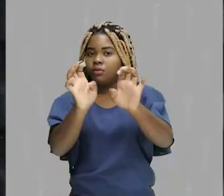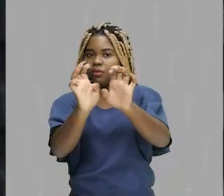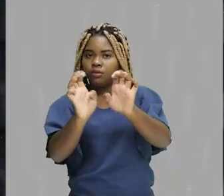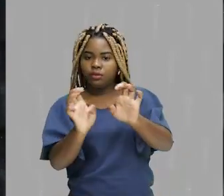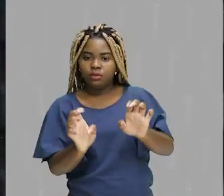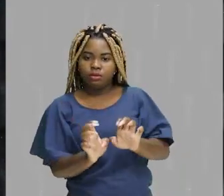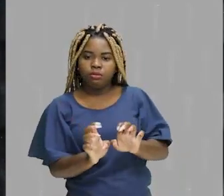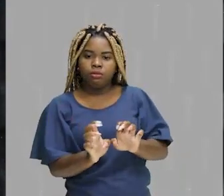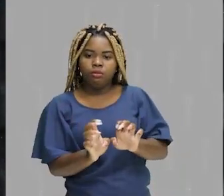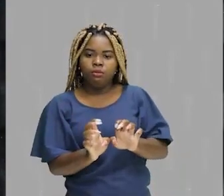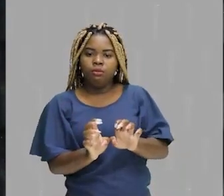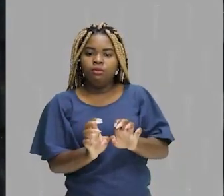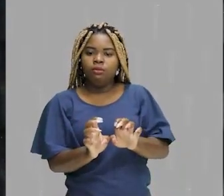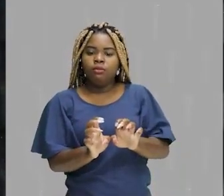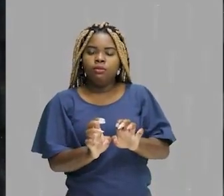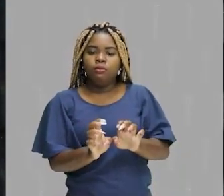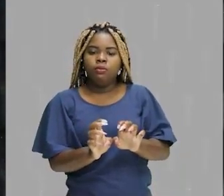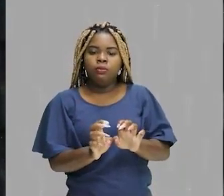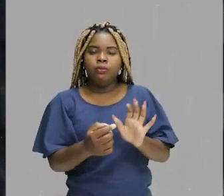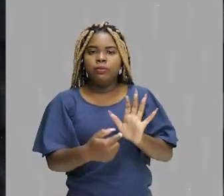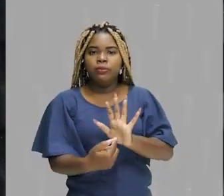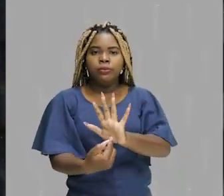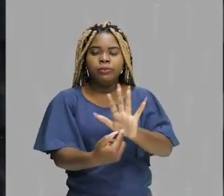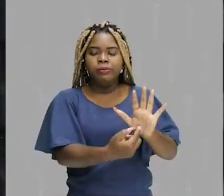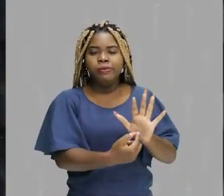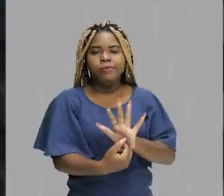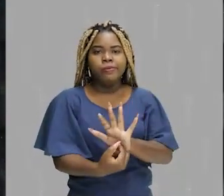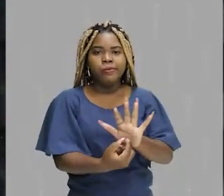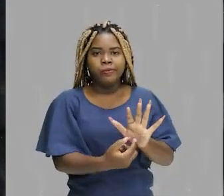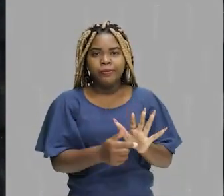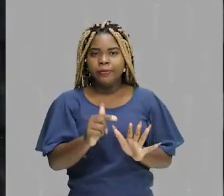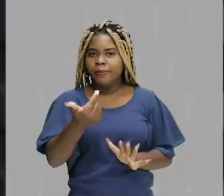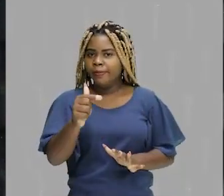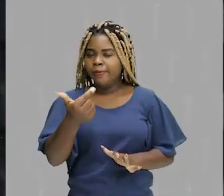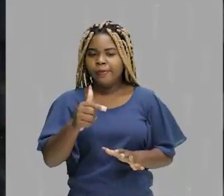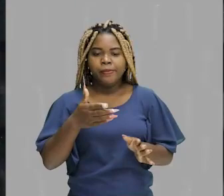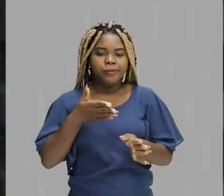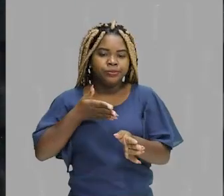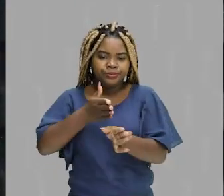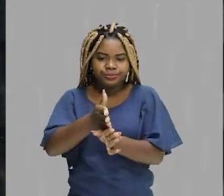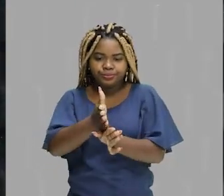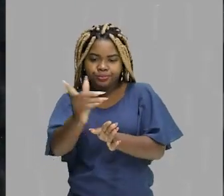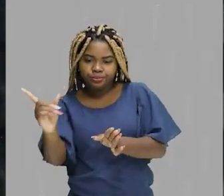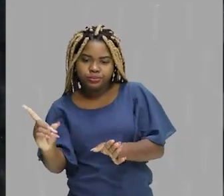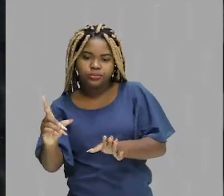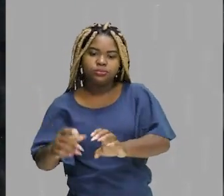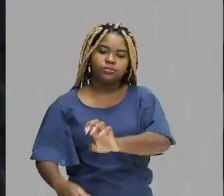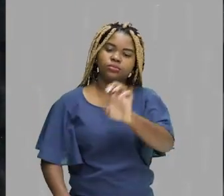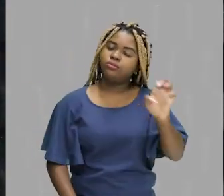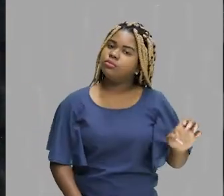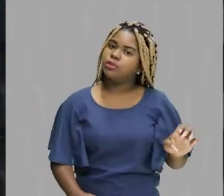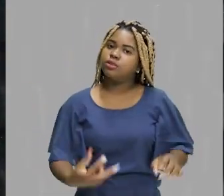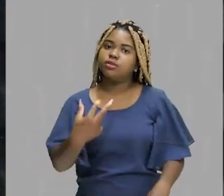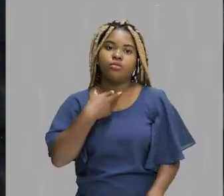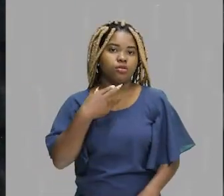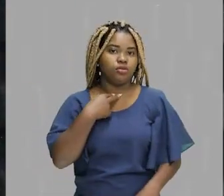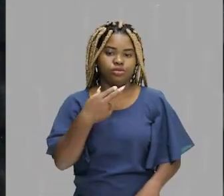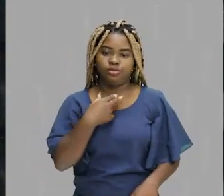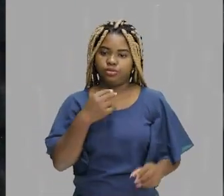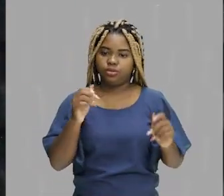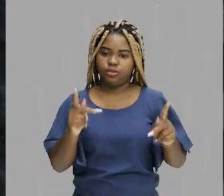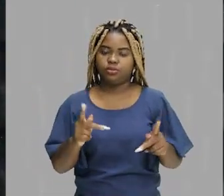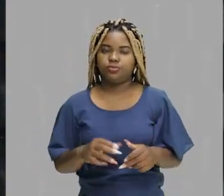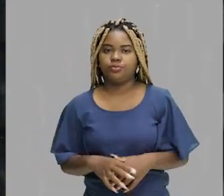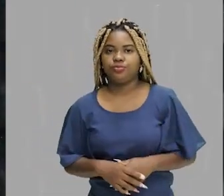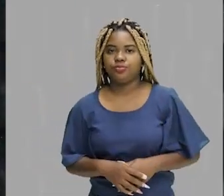que aparece na tela para vocês, ela não vai desviar a luz polarizada. A luz polarizada vai passar por ela e não vai